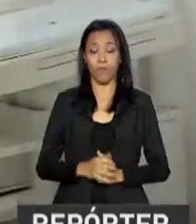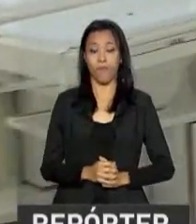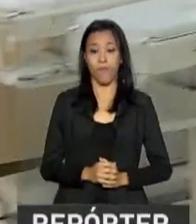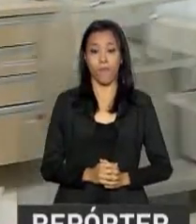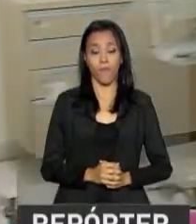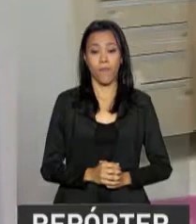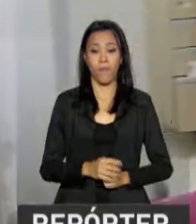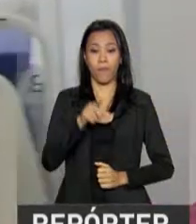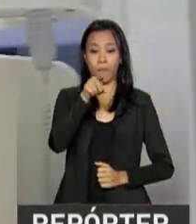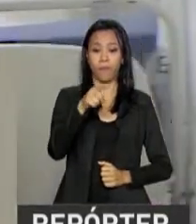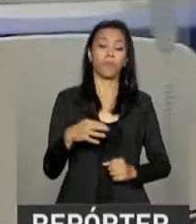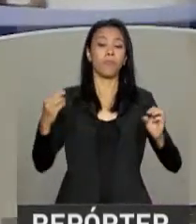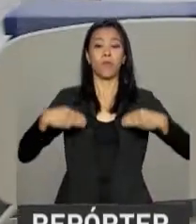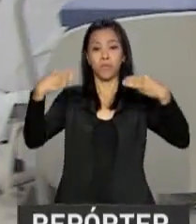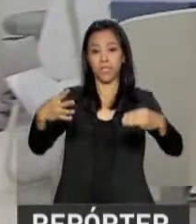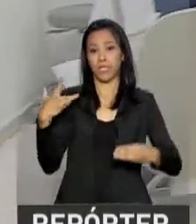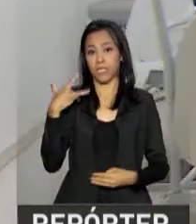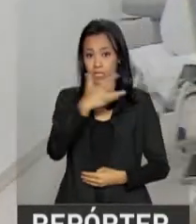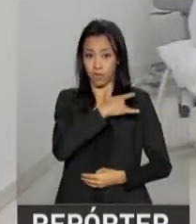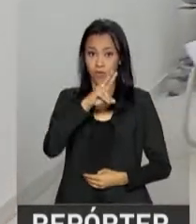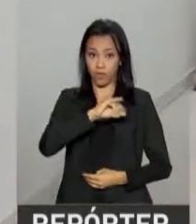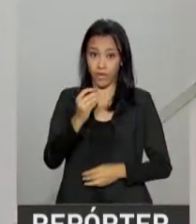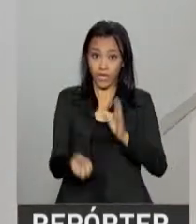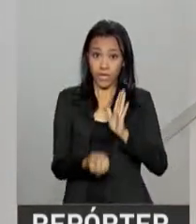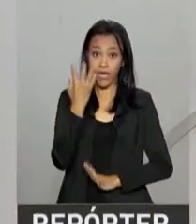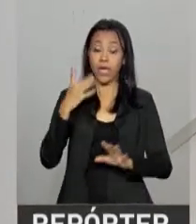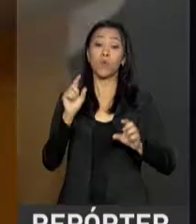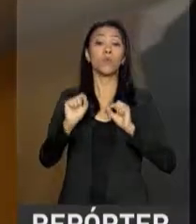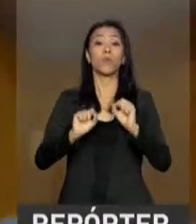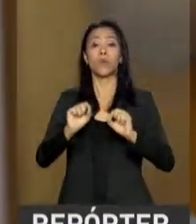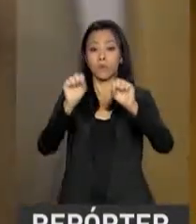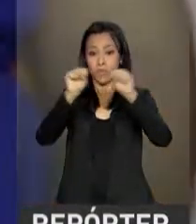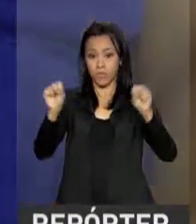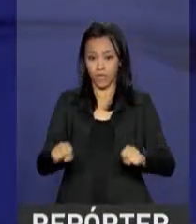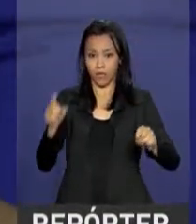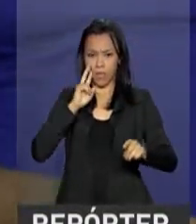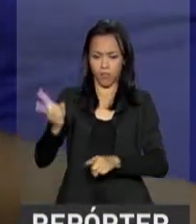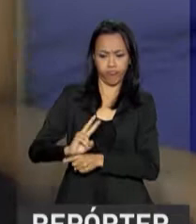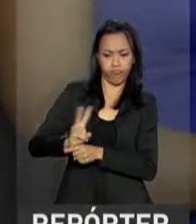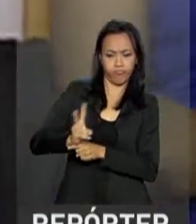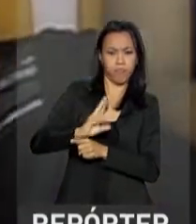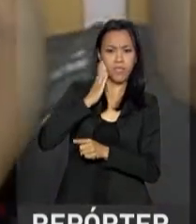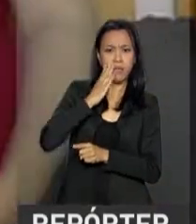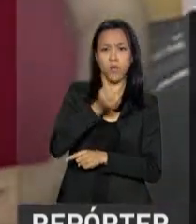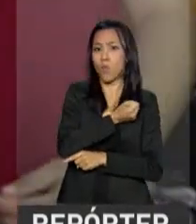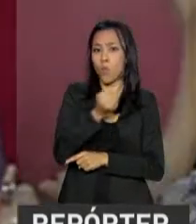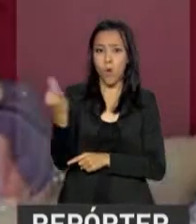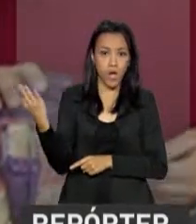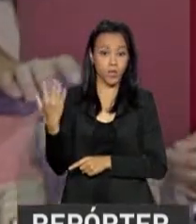o ministério da saúde vai criar um sistema de monitoramento para acompanhar a quantidade de partos cesáreos